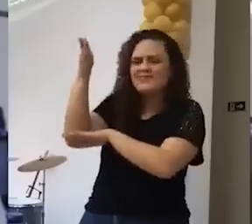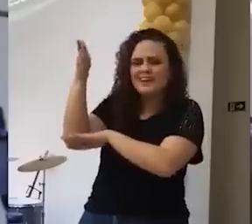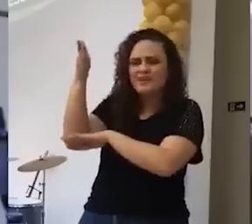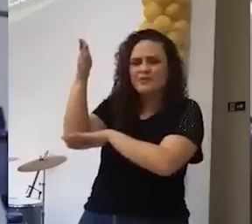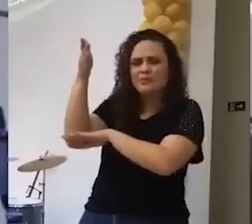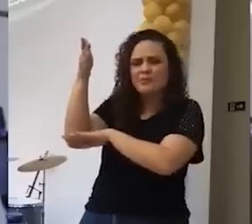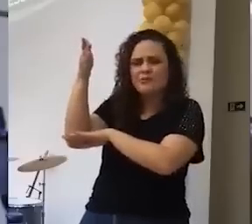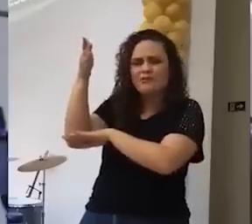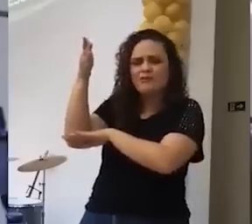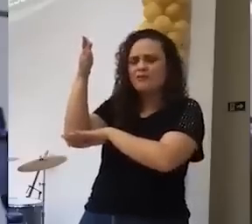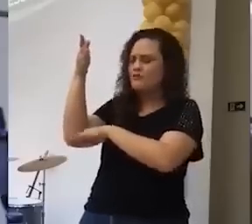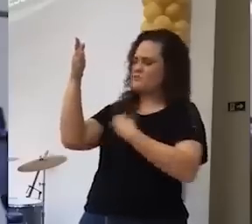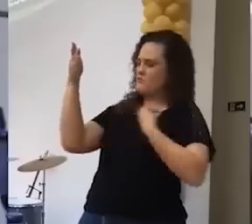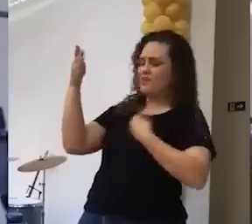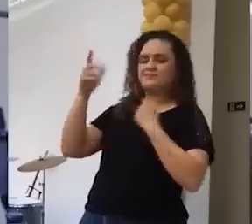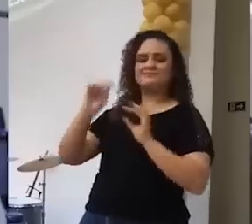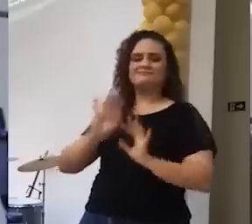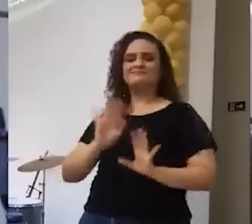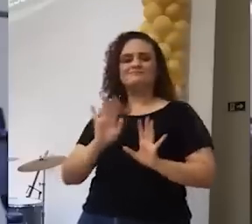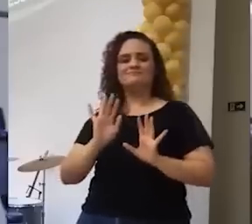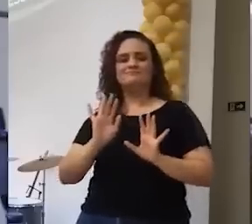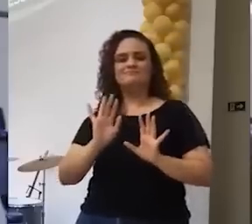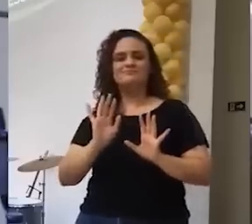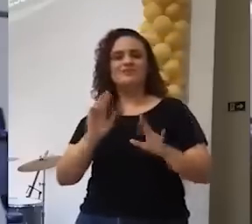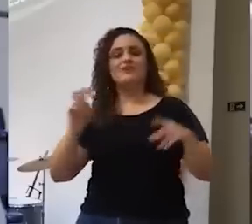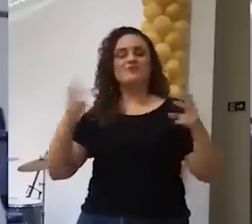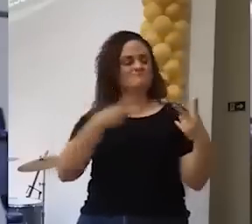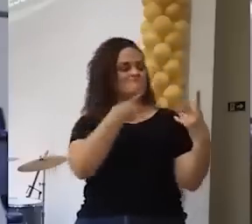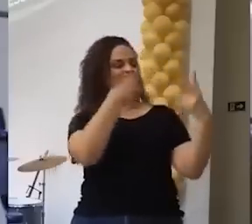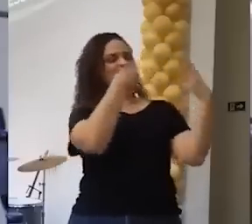escreve esse texto de uma prisão, algemado,